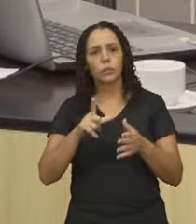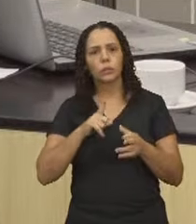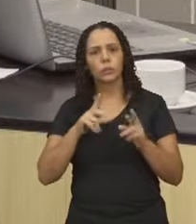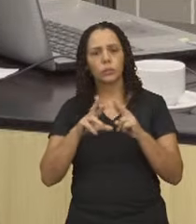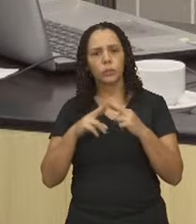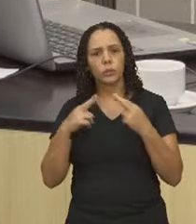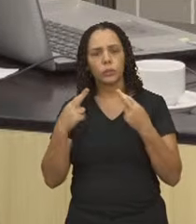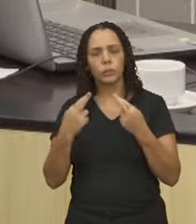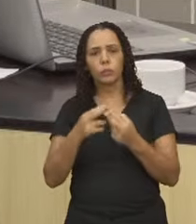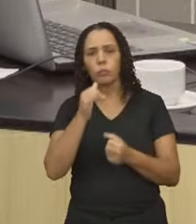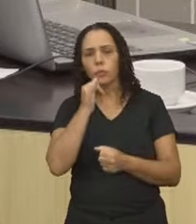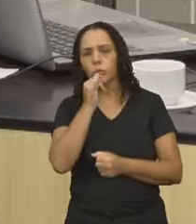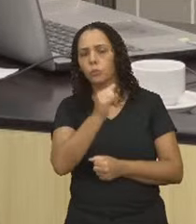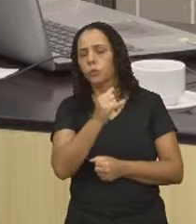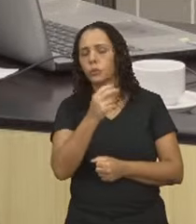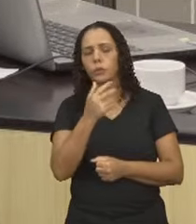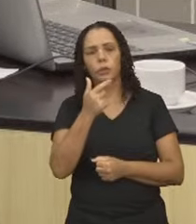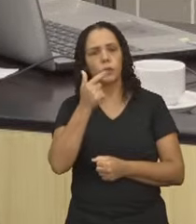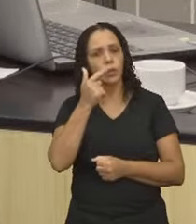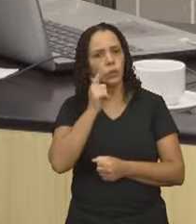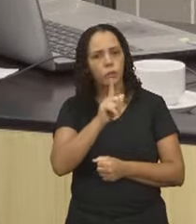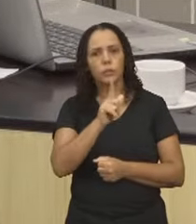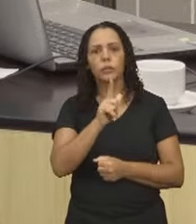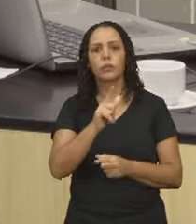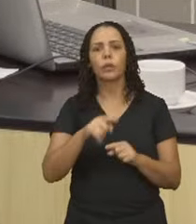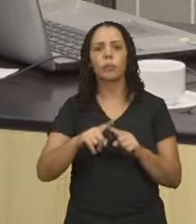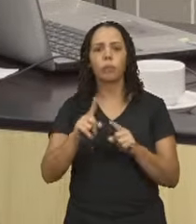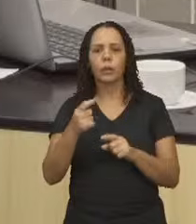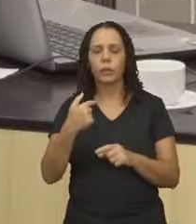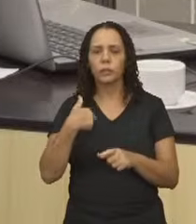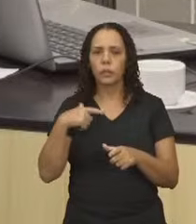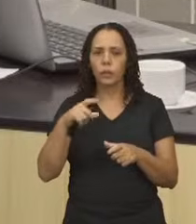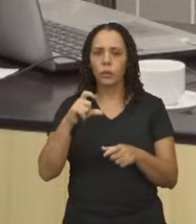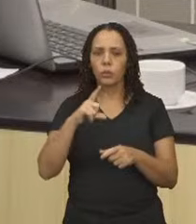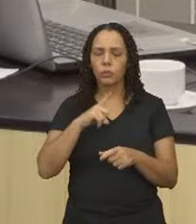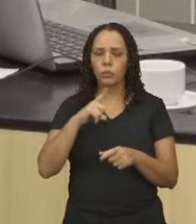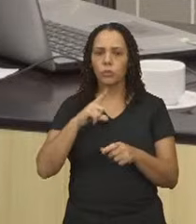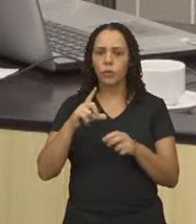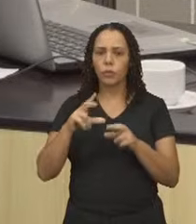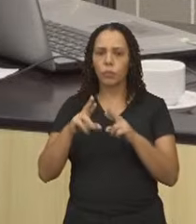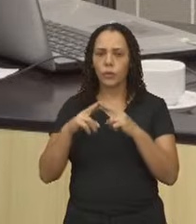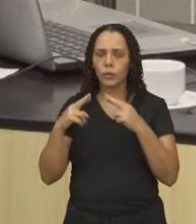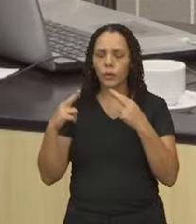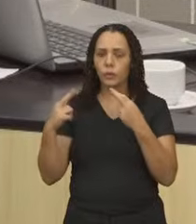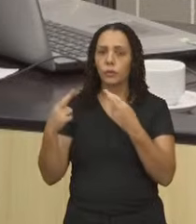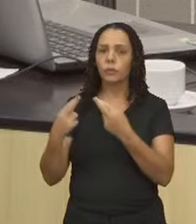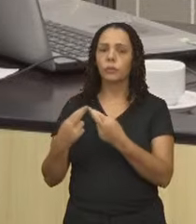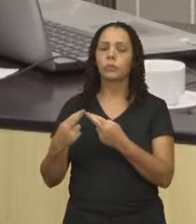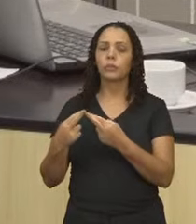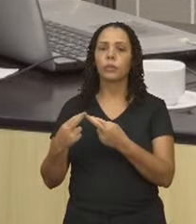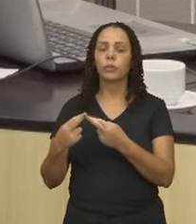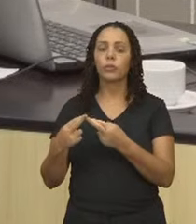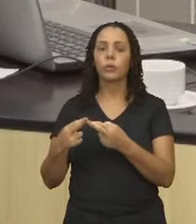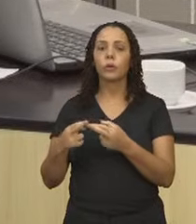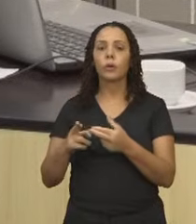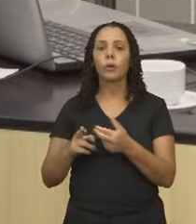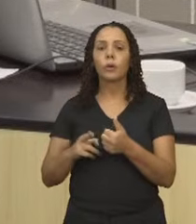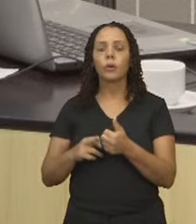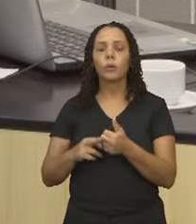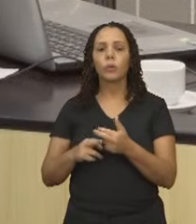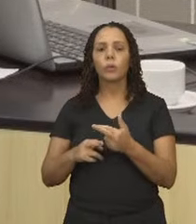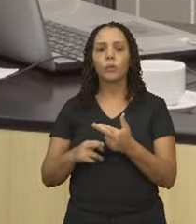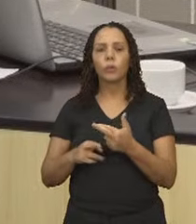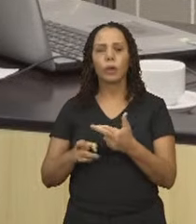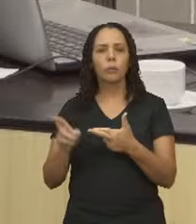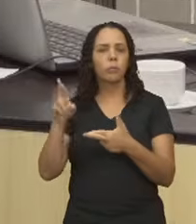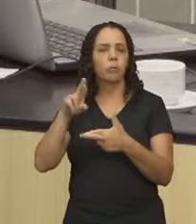consegui te dar a devolutiva, fiz uma reunião com a Defensoria Pública da nossa... Defensoria, não, desculpa. Com a Procuradoria do nosso município, na